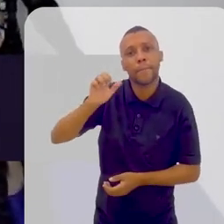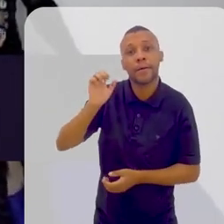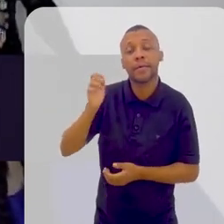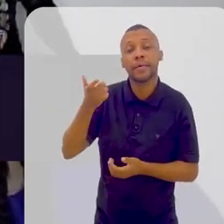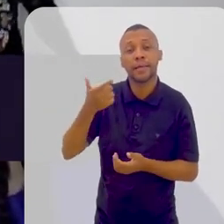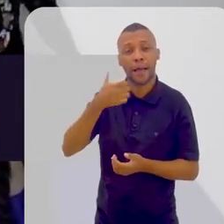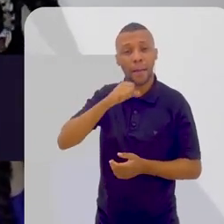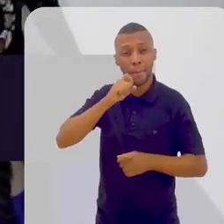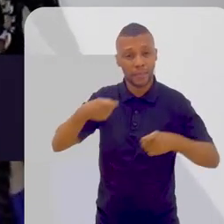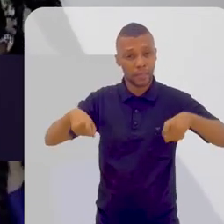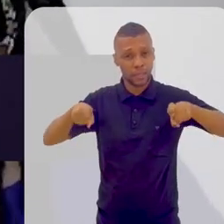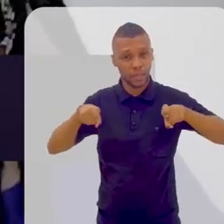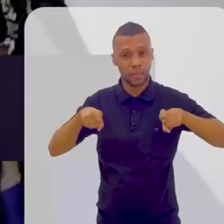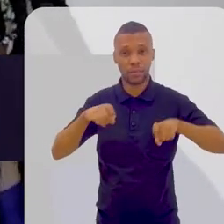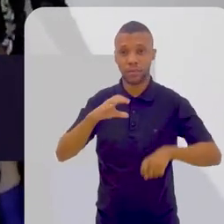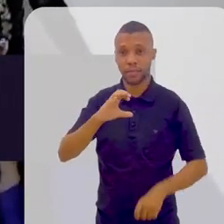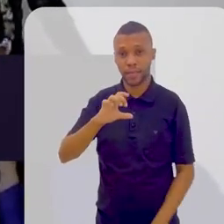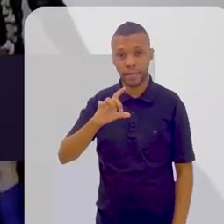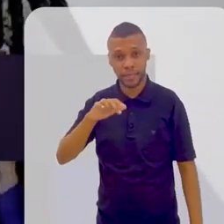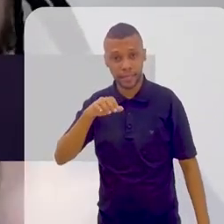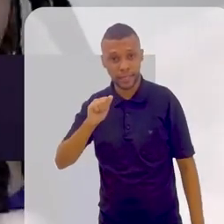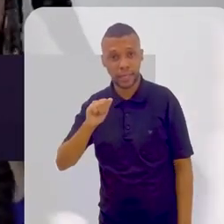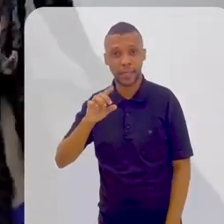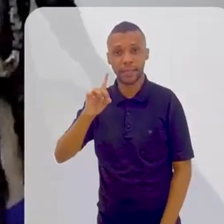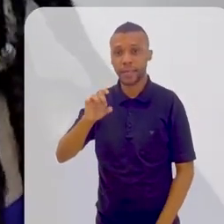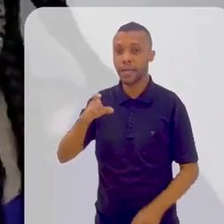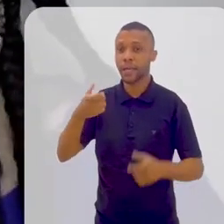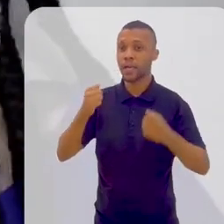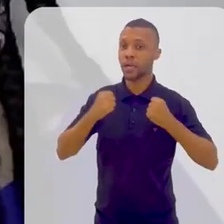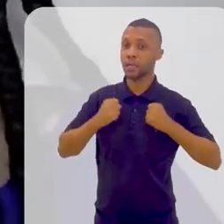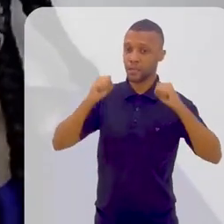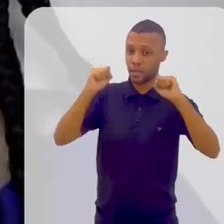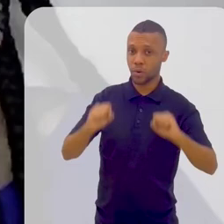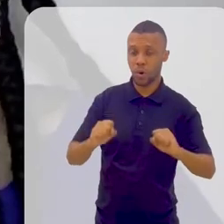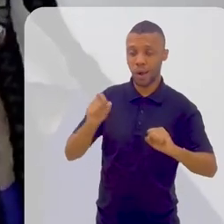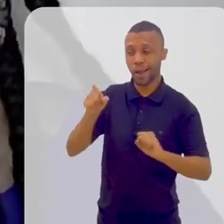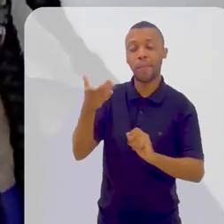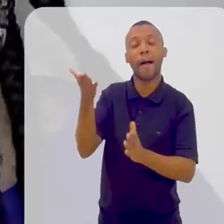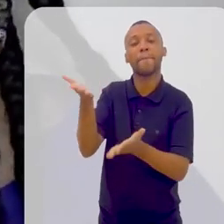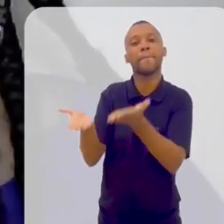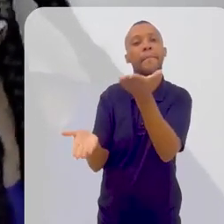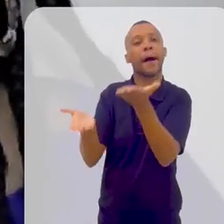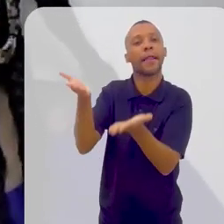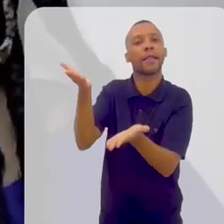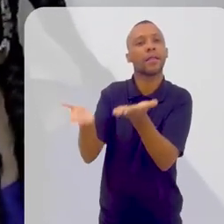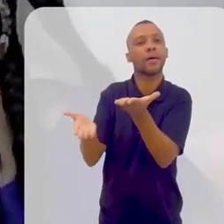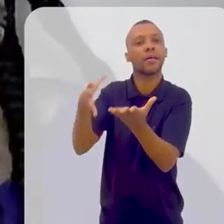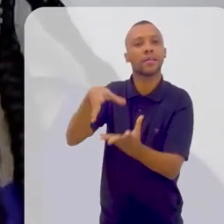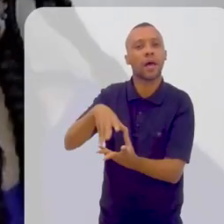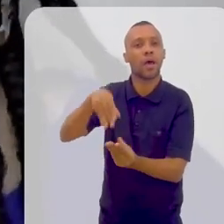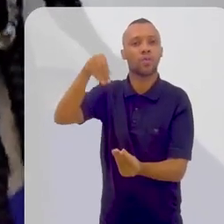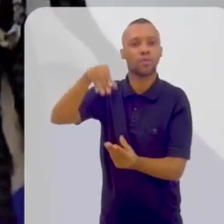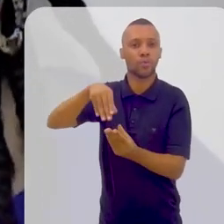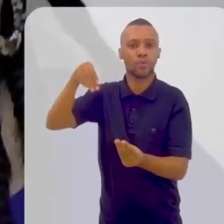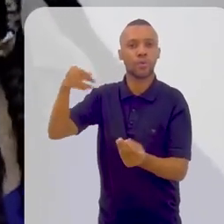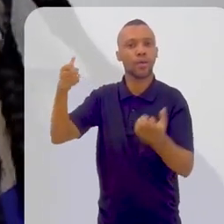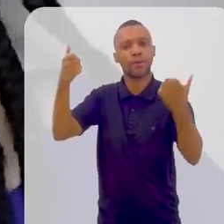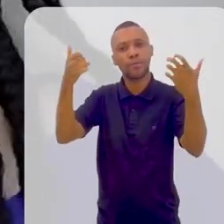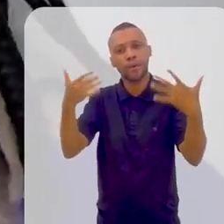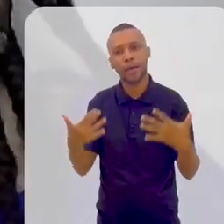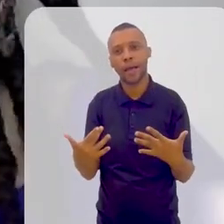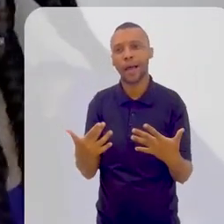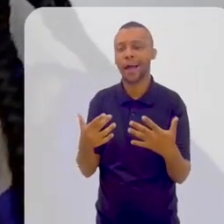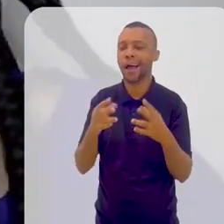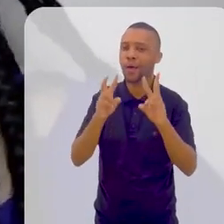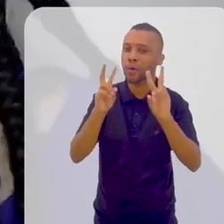Que é uma grande balança espiritual, a mãe Celina, né? Então,